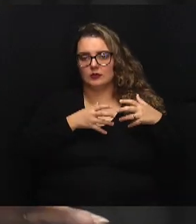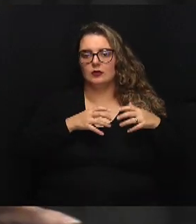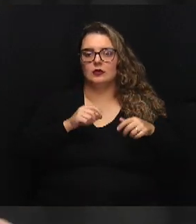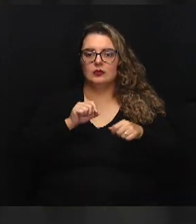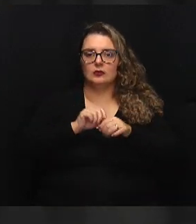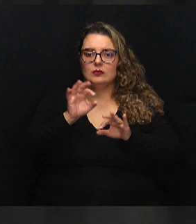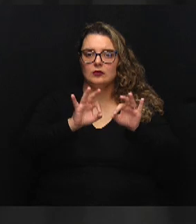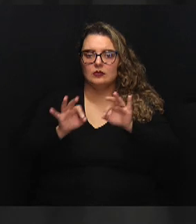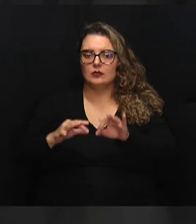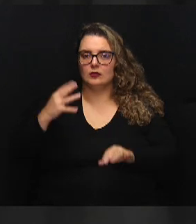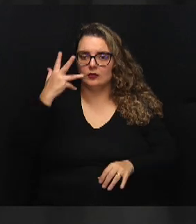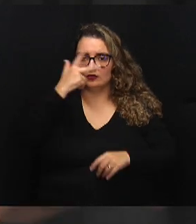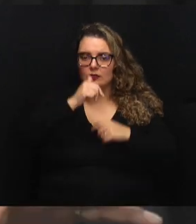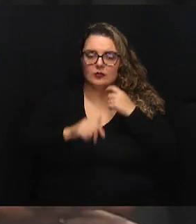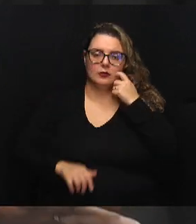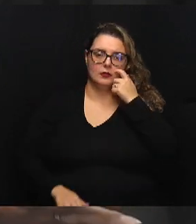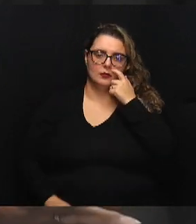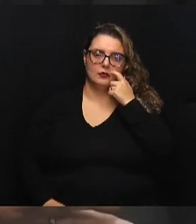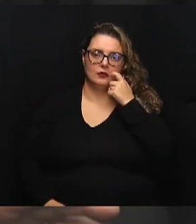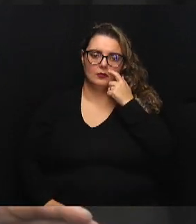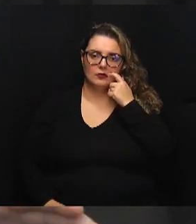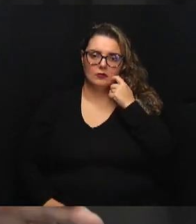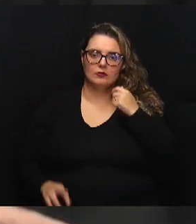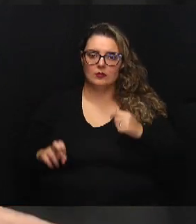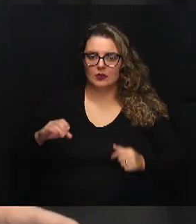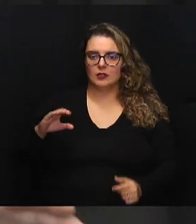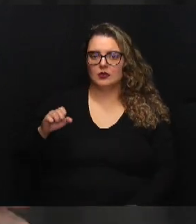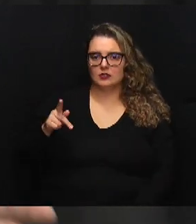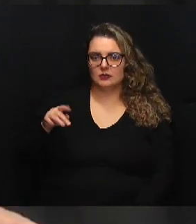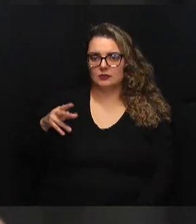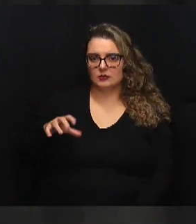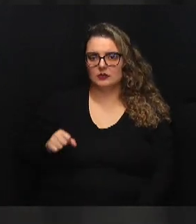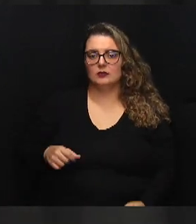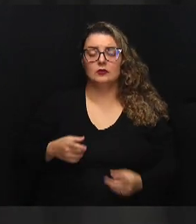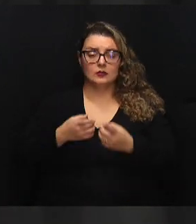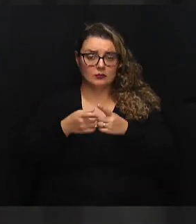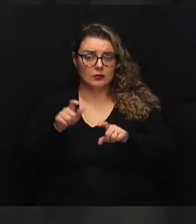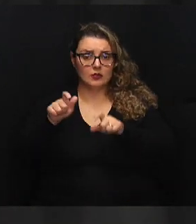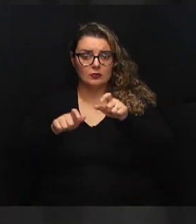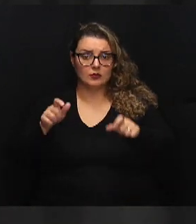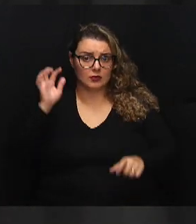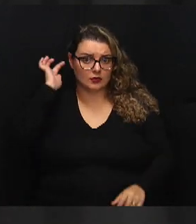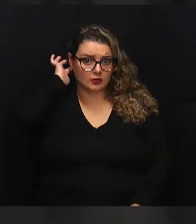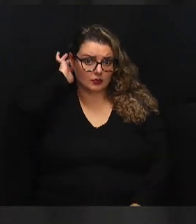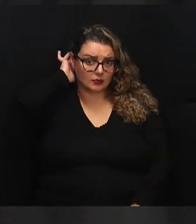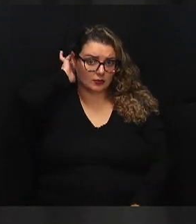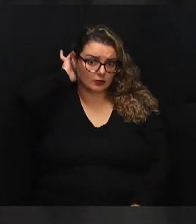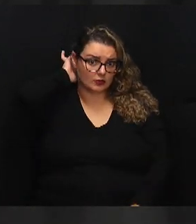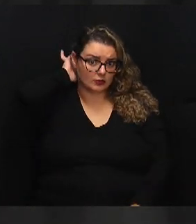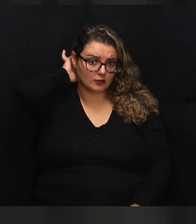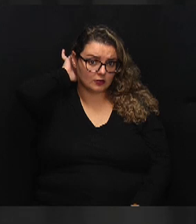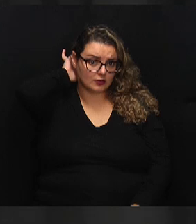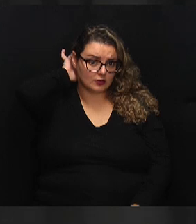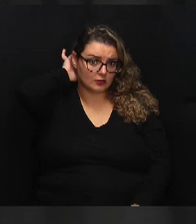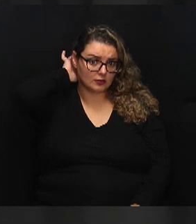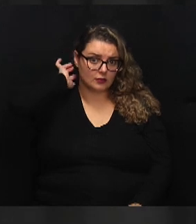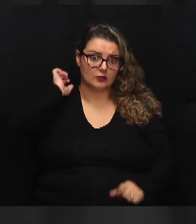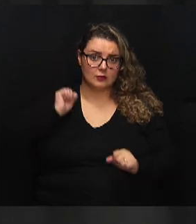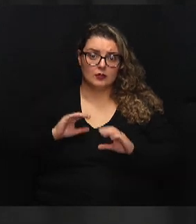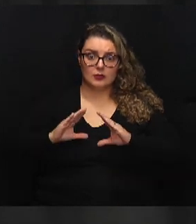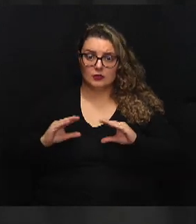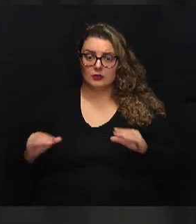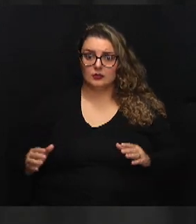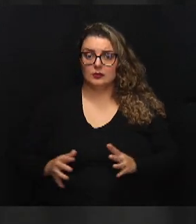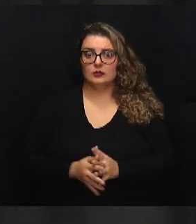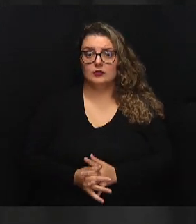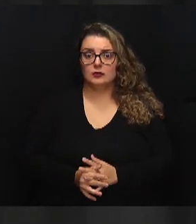negócio bonitinho, uma recepção digna para que o pessoal pudesse se acomodar.